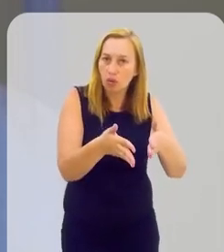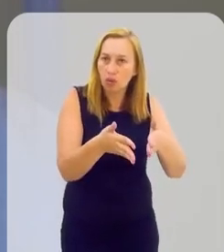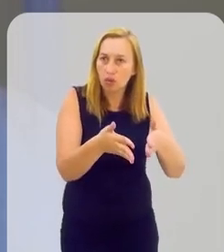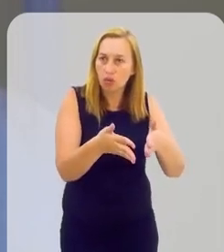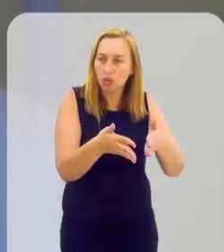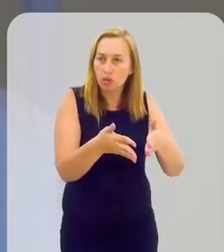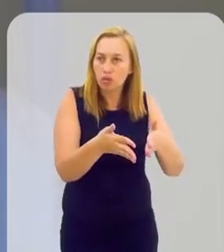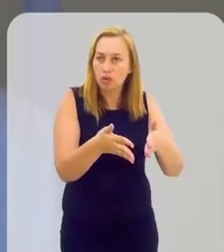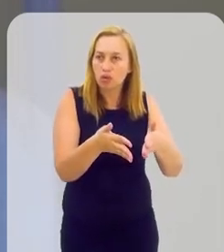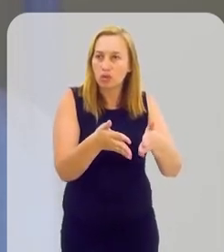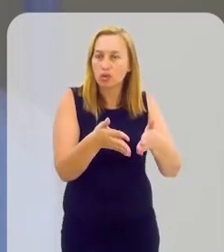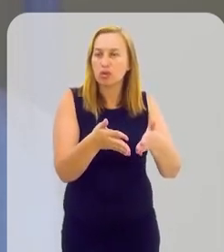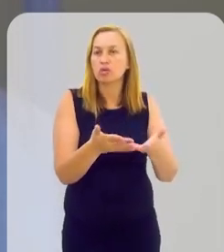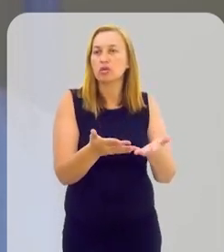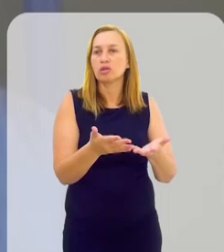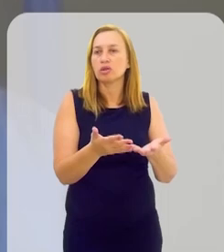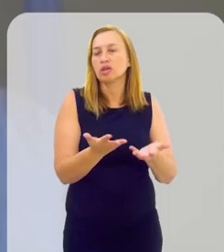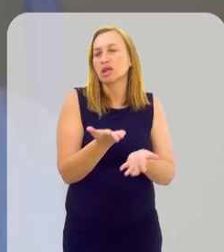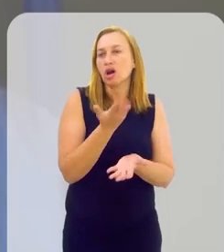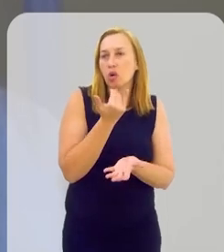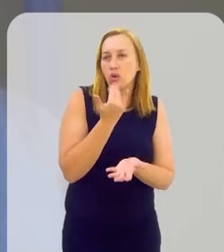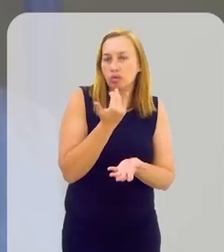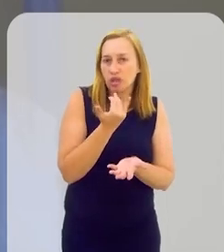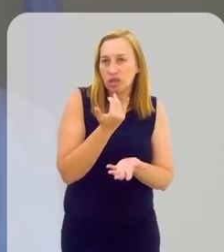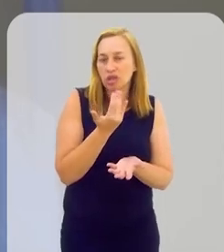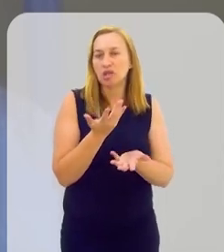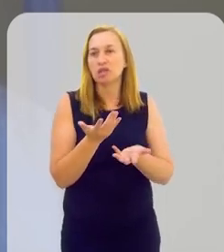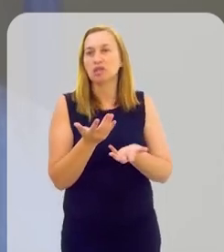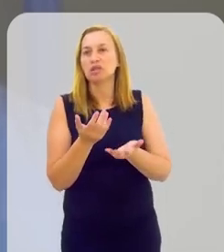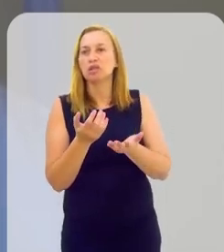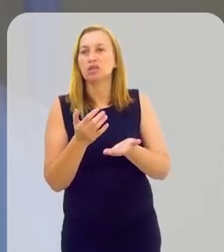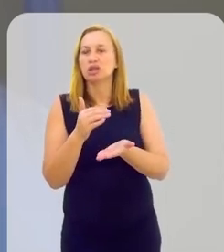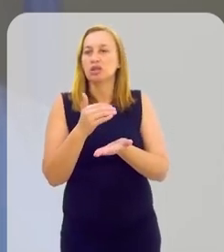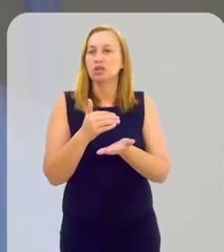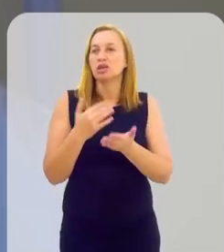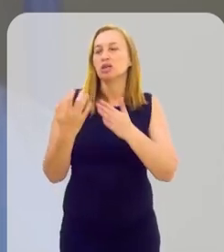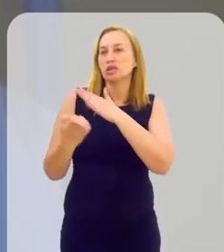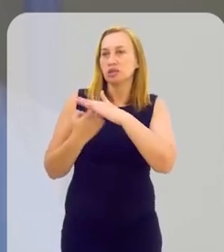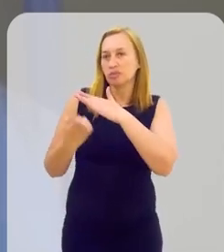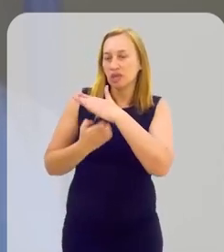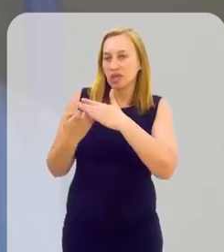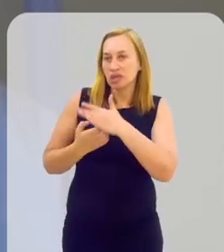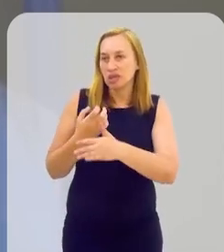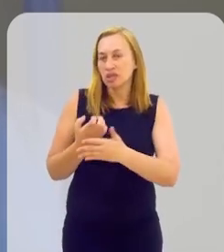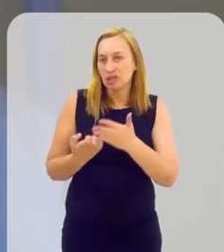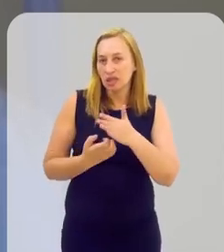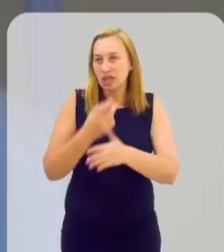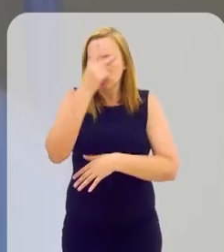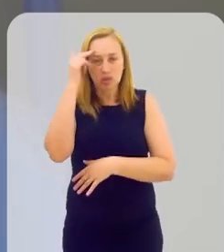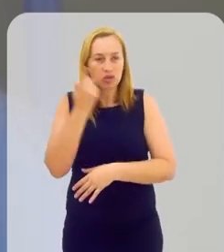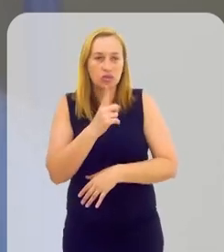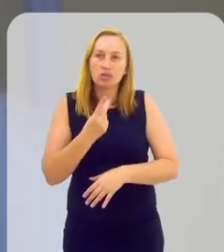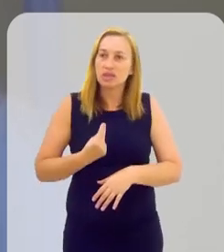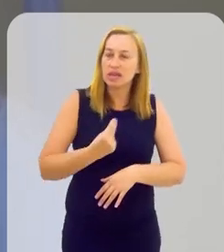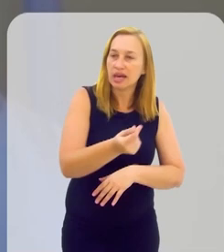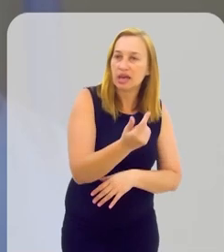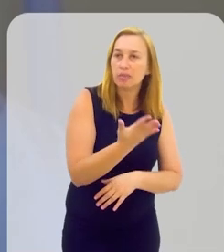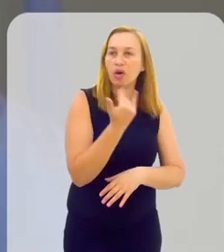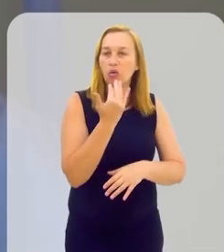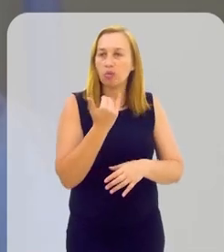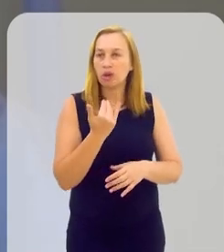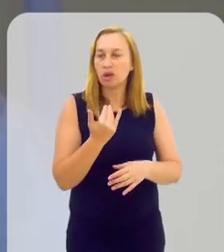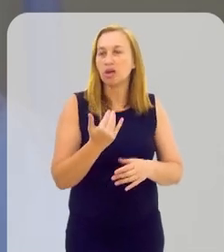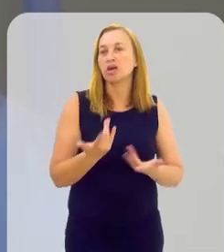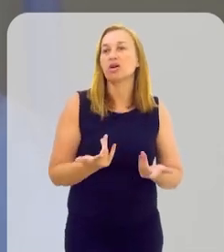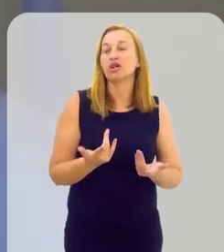grande foco para atender o chamado alimentação food service, escritório, que as pessoas saíam muito para almoçar, principalmente